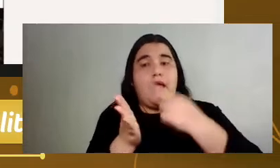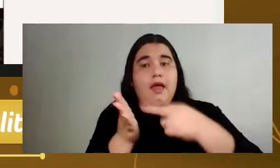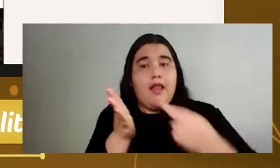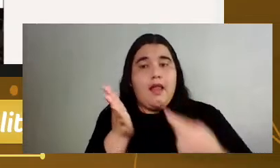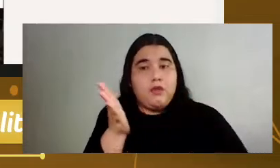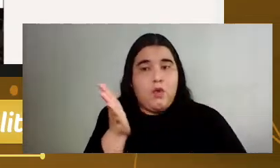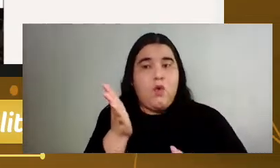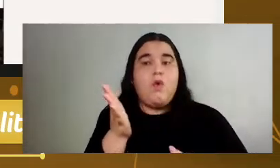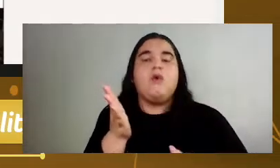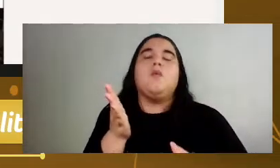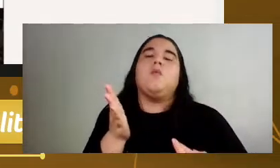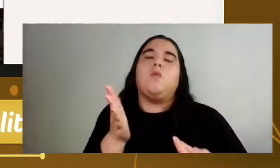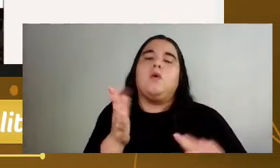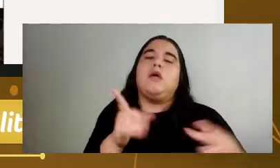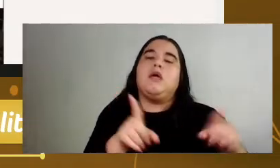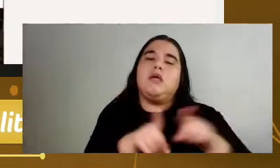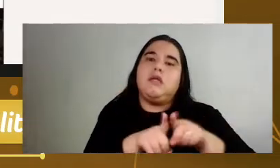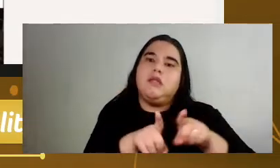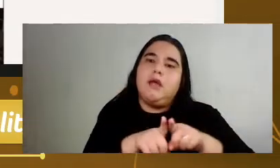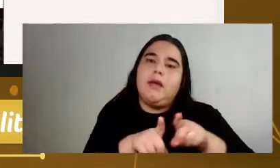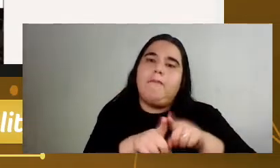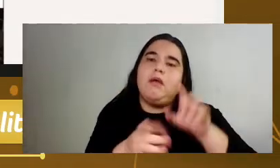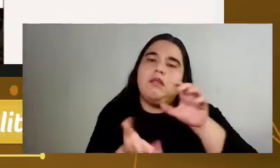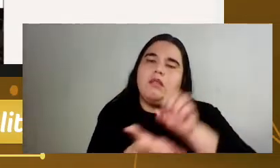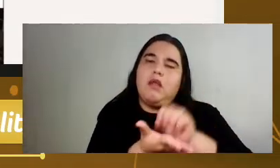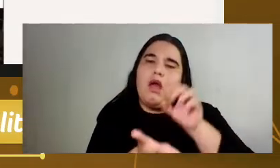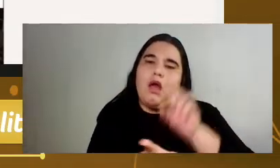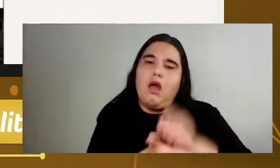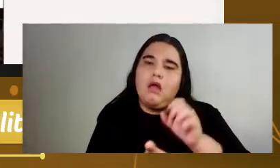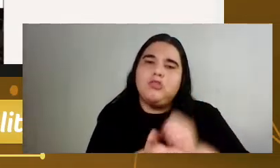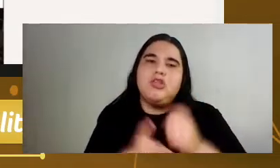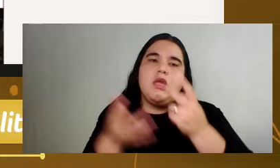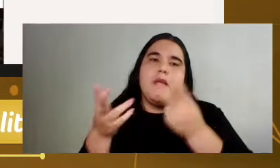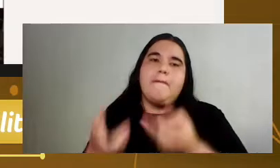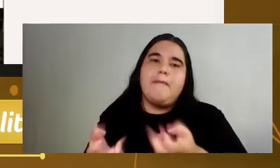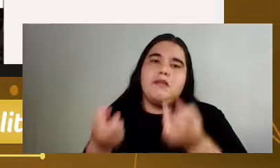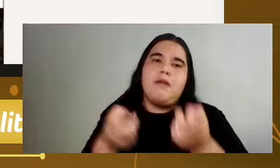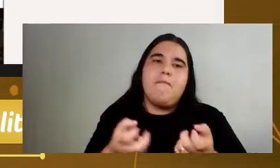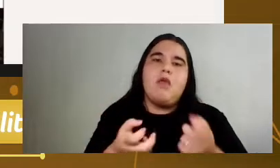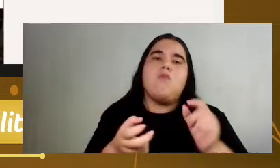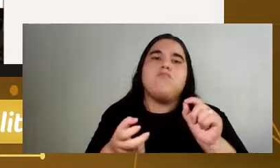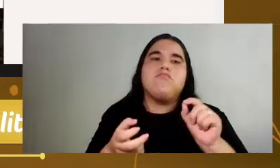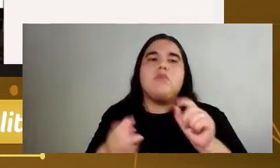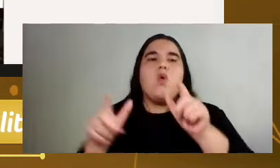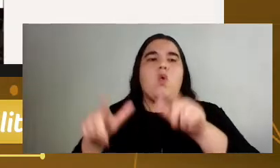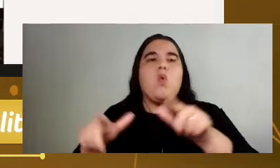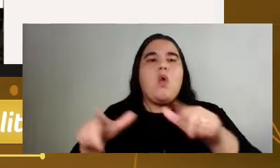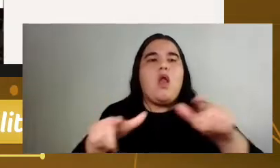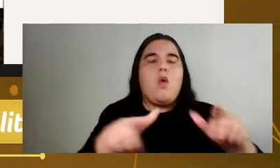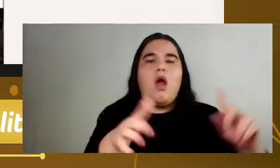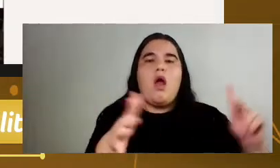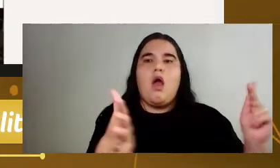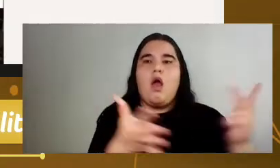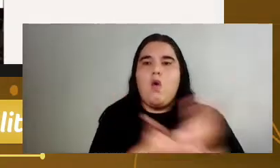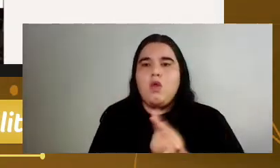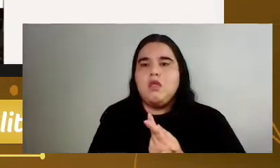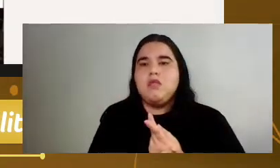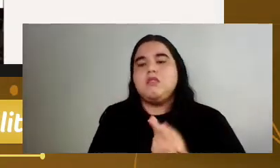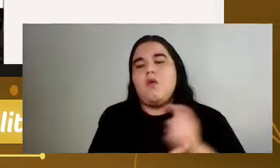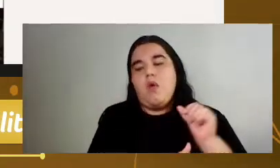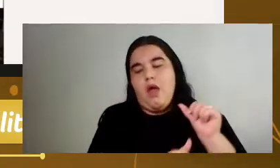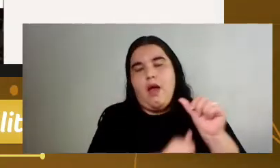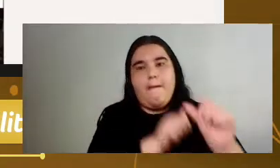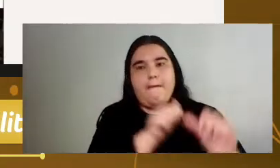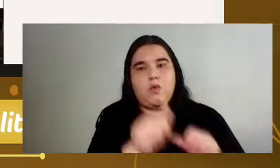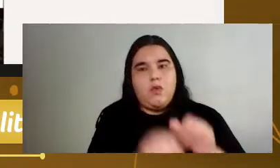dados onde foram identificados os focos das ocorrências. Então ela faz isso, ela compara imagens de todo esse